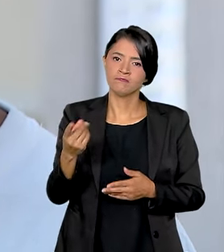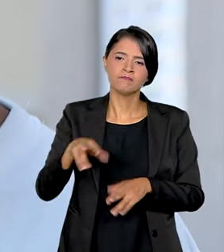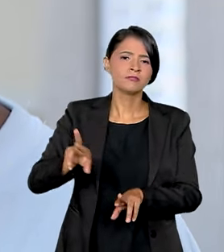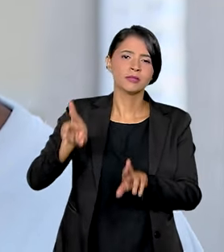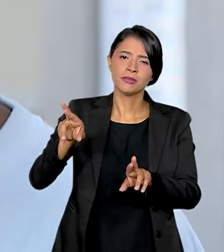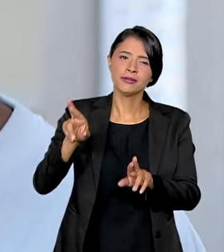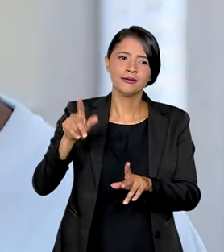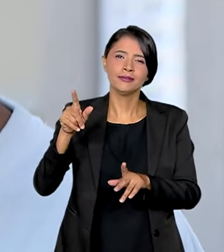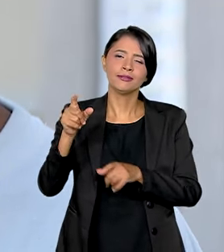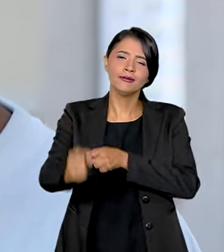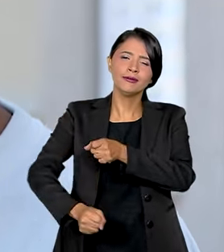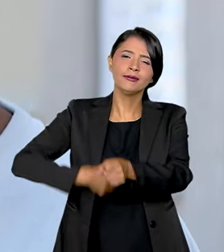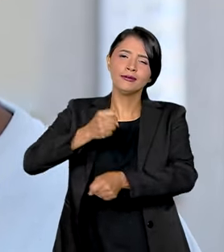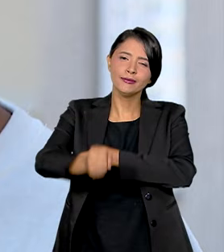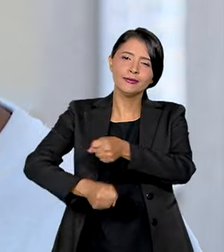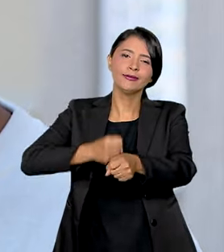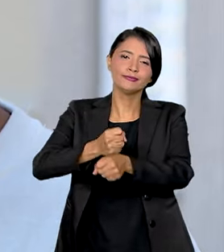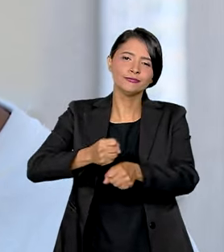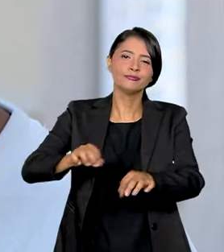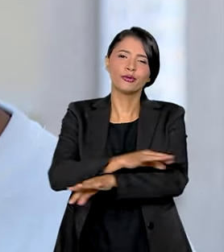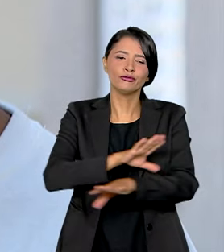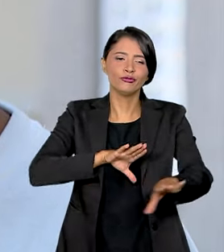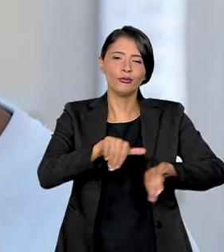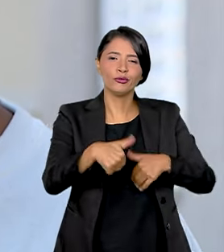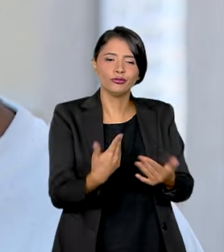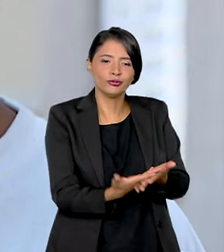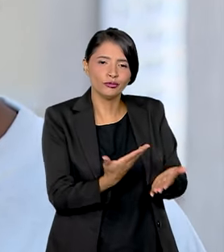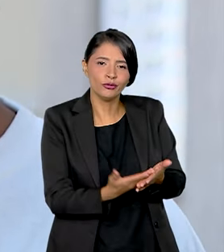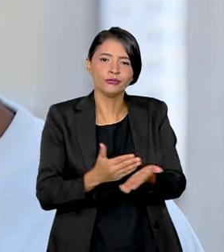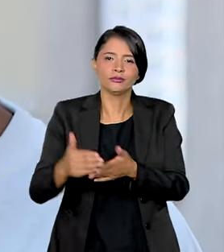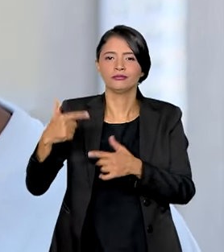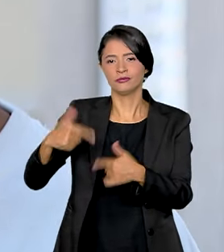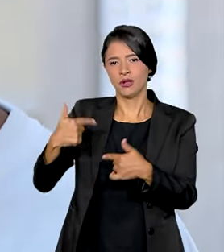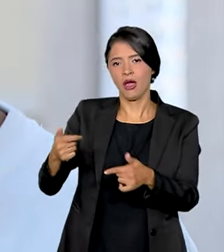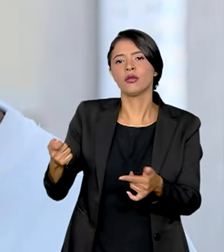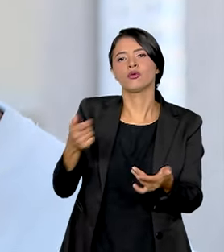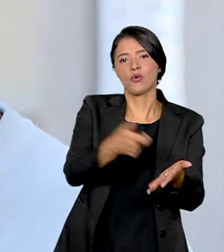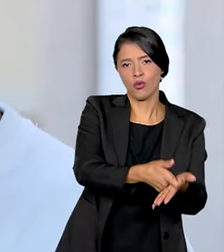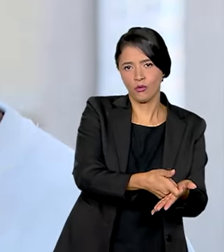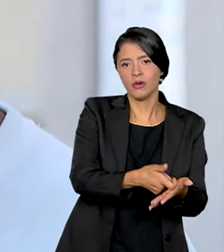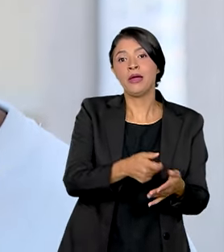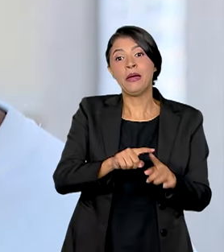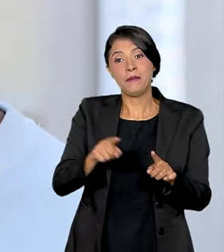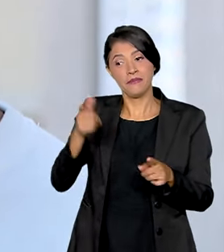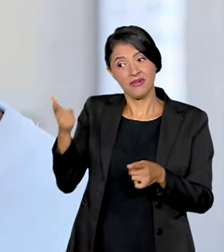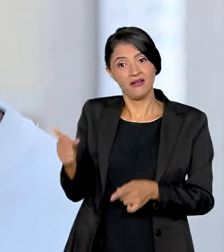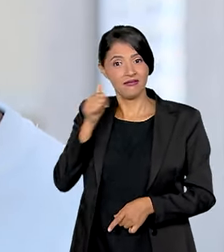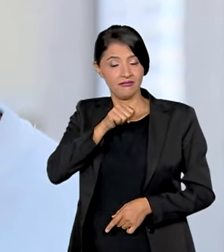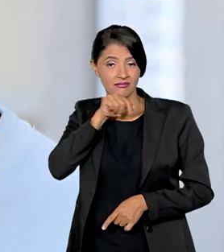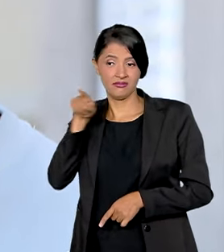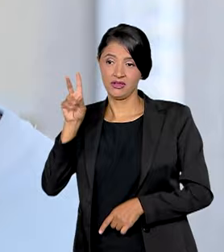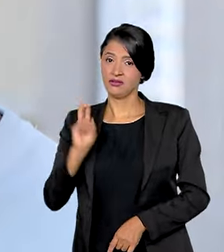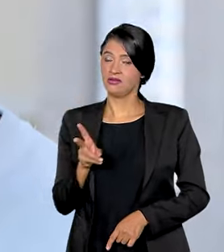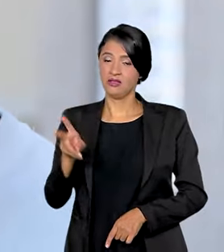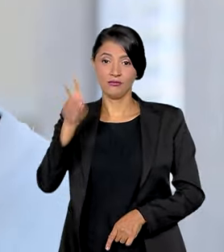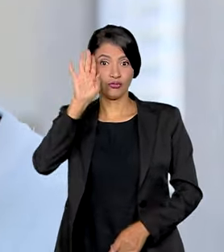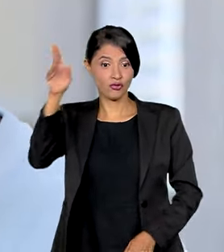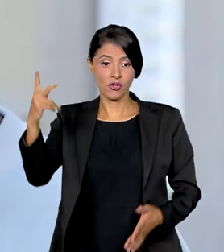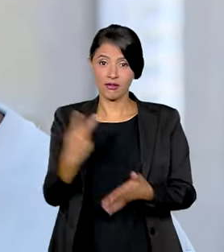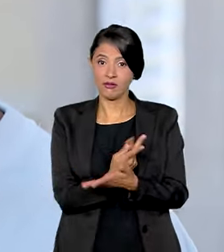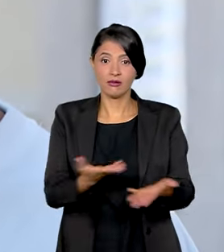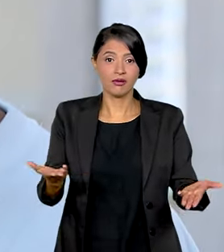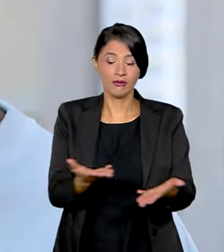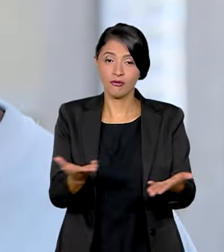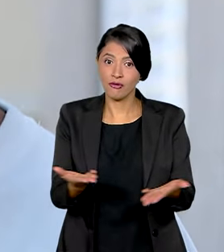gente, a única esperança era daqui a alguns anos, quando a gente se formasse e começasse a trabalhar, sabe? Mas pra ela, esse